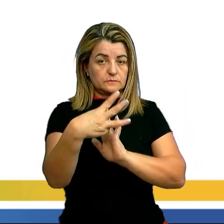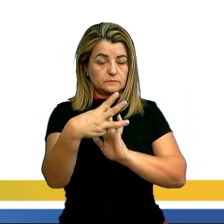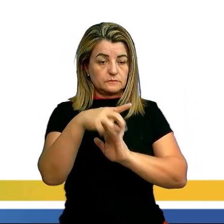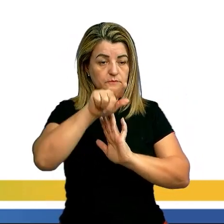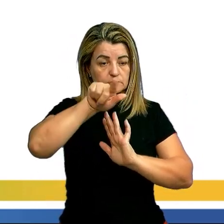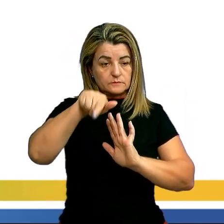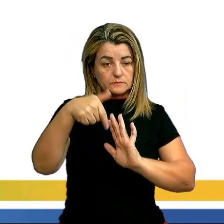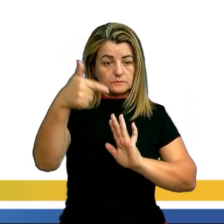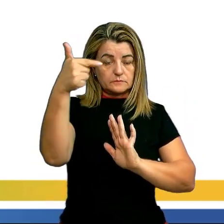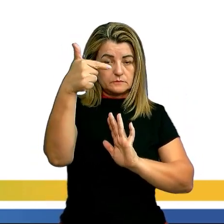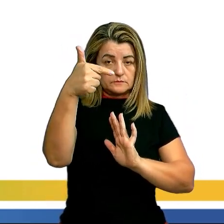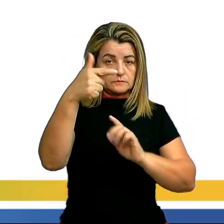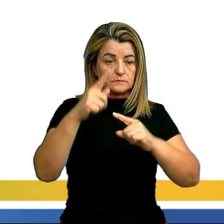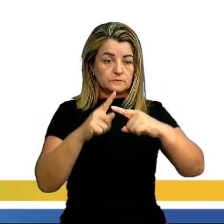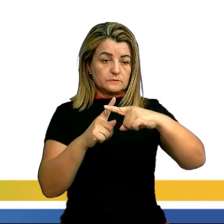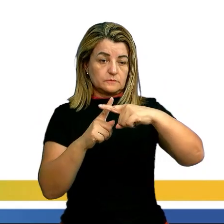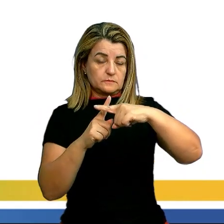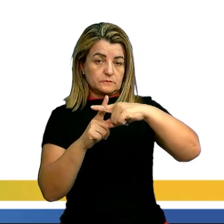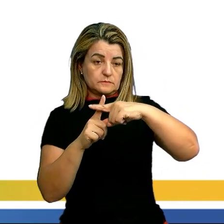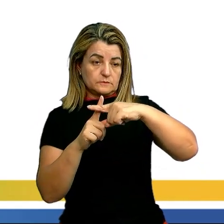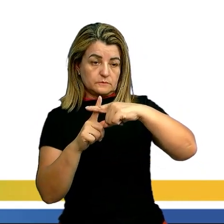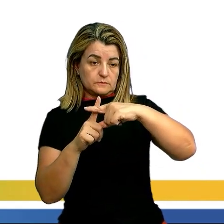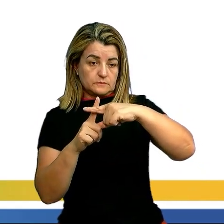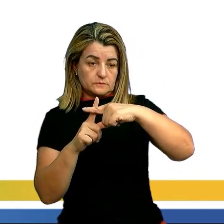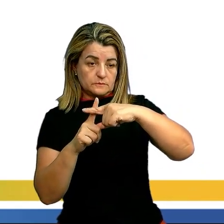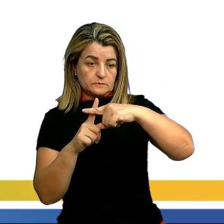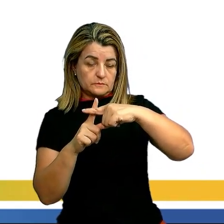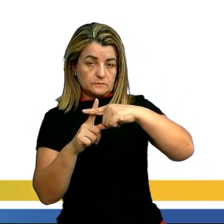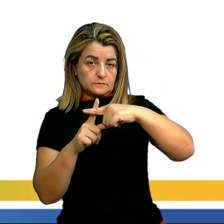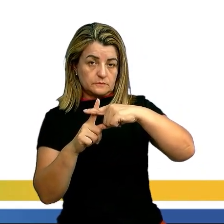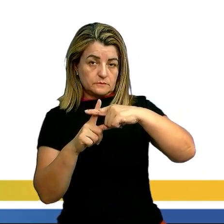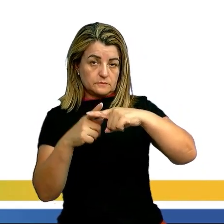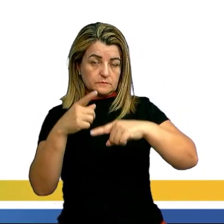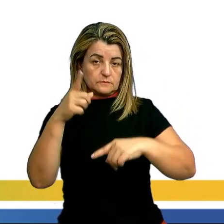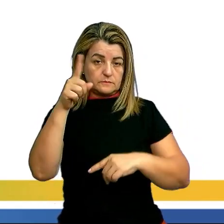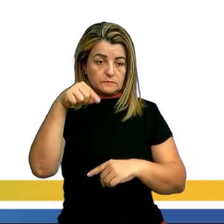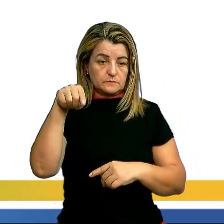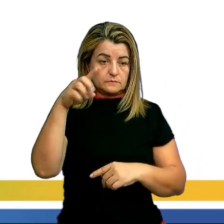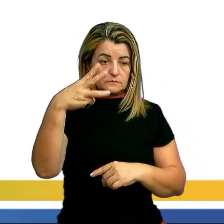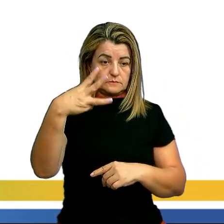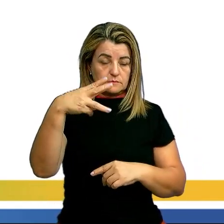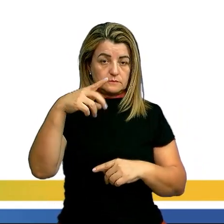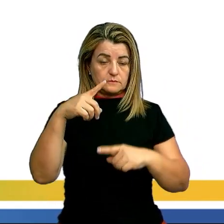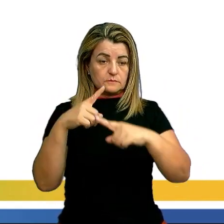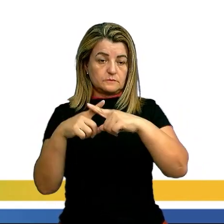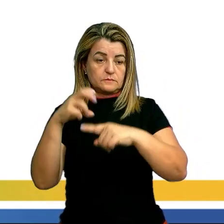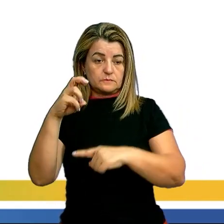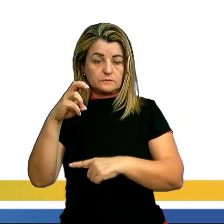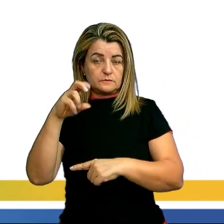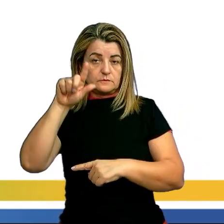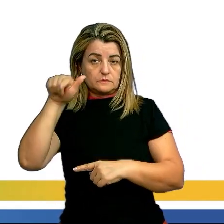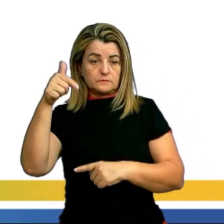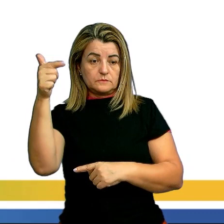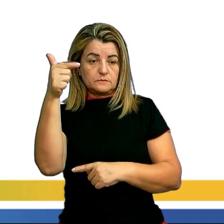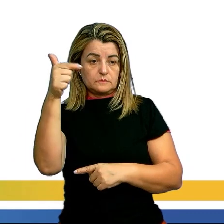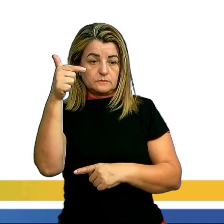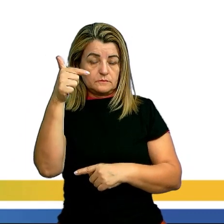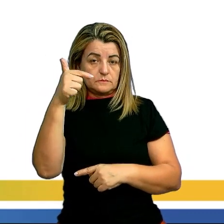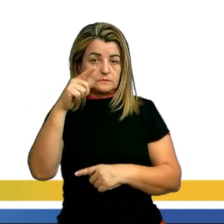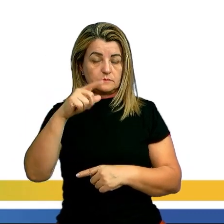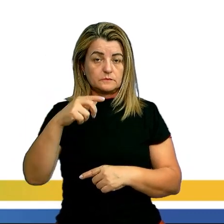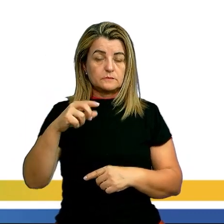quadrado, tudo isso dentro de uma raiz menor ou igual que 10. Resolvendo, nós temos